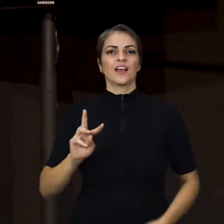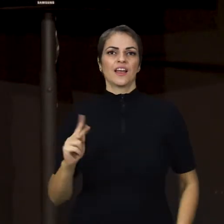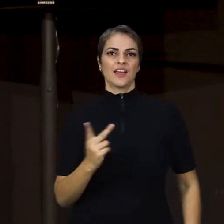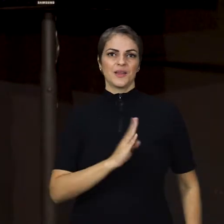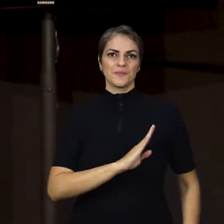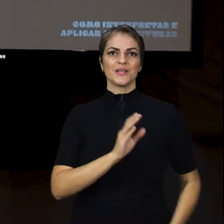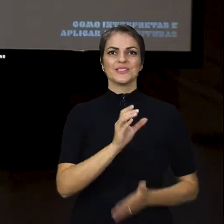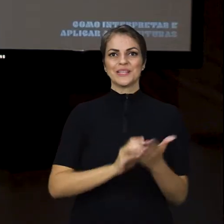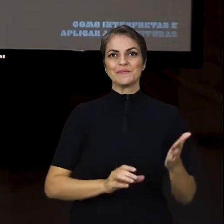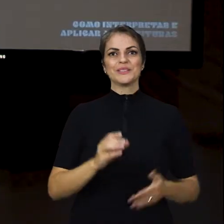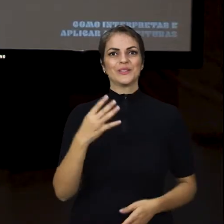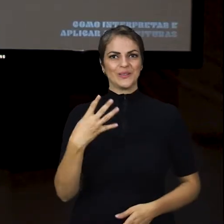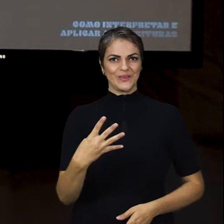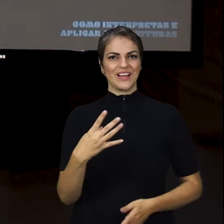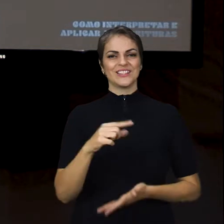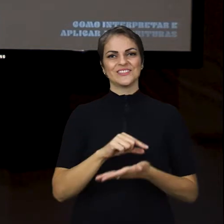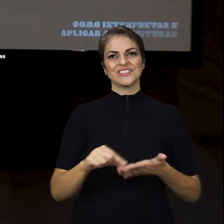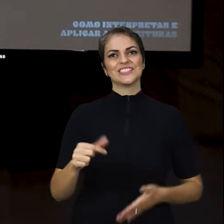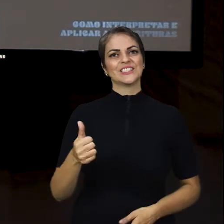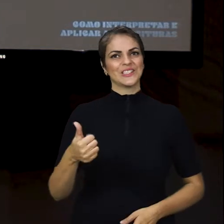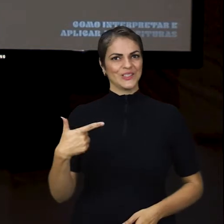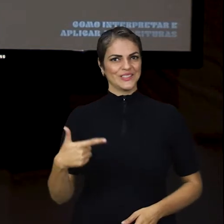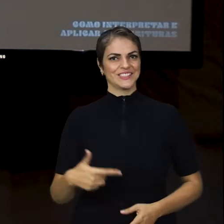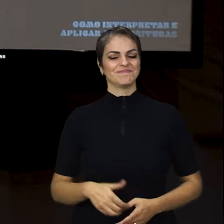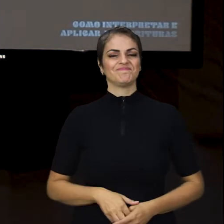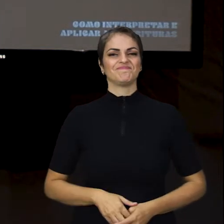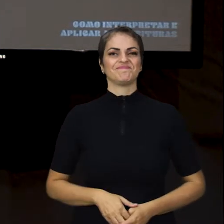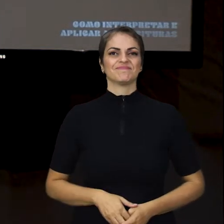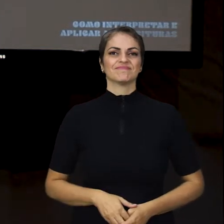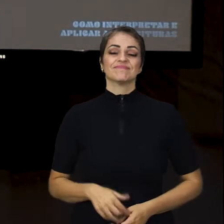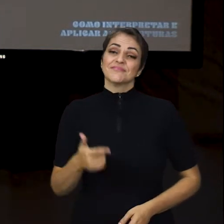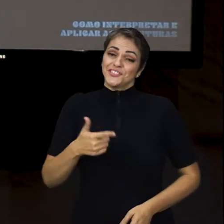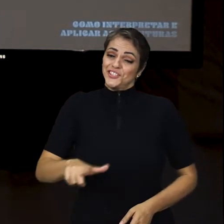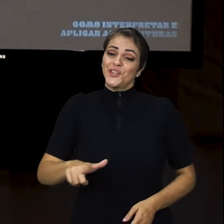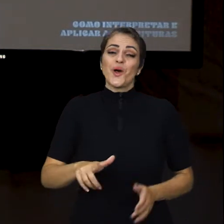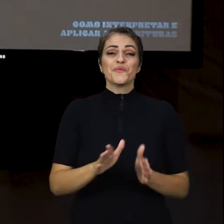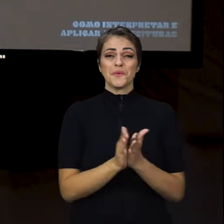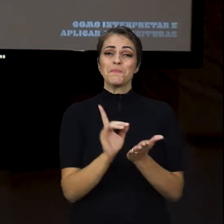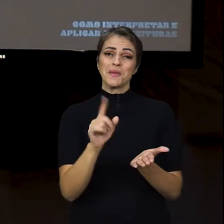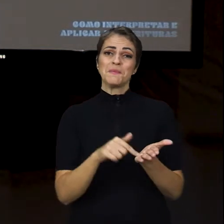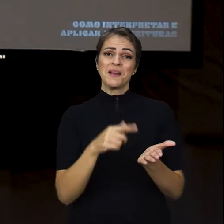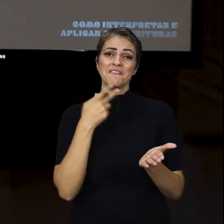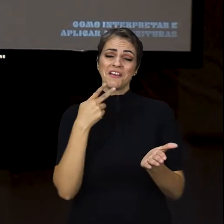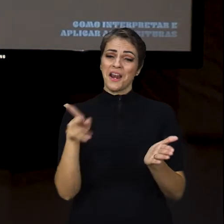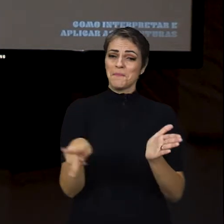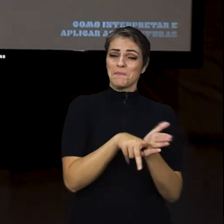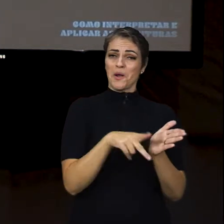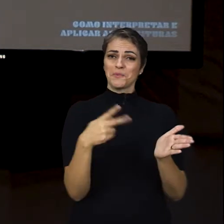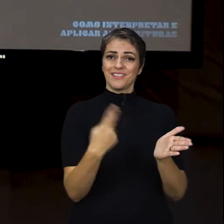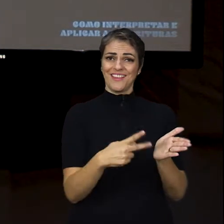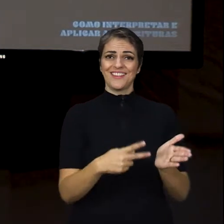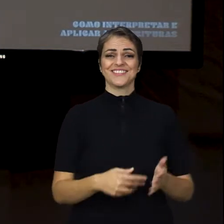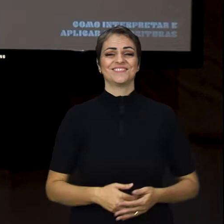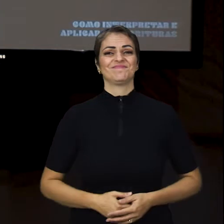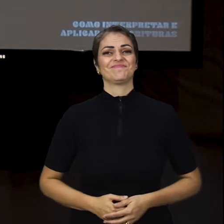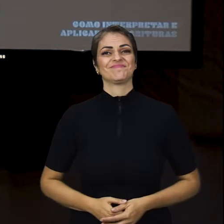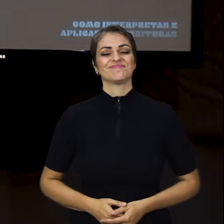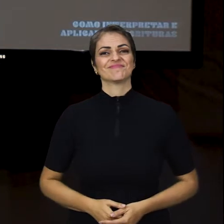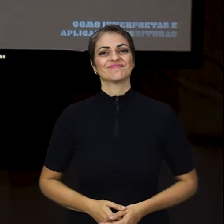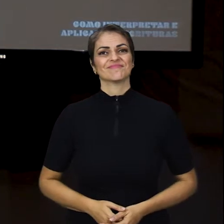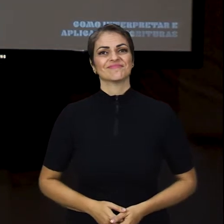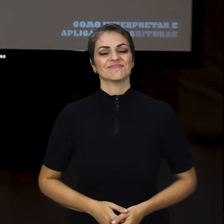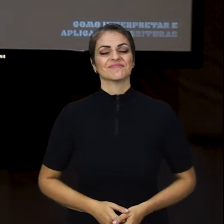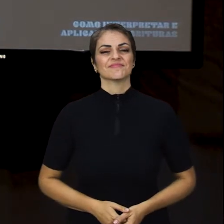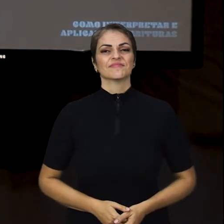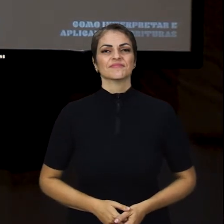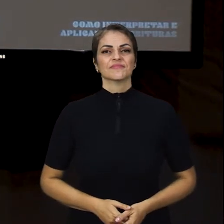capítulo 4, verso 12, mais uma vez a Bíblia falando sobre a Bíblia. Veja que incrível essa passagem. O autor de Hebreus